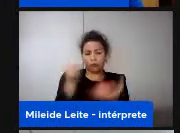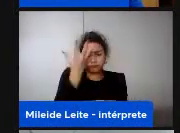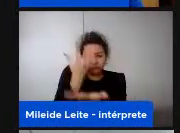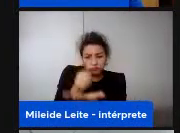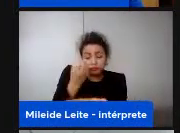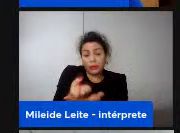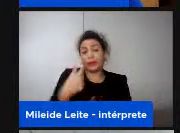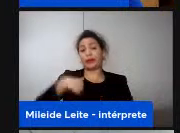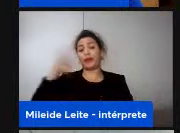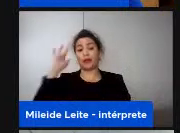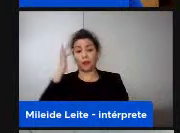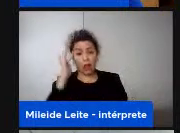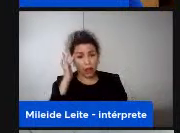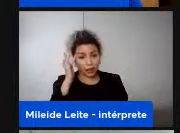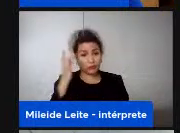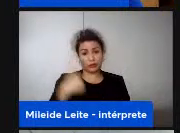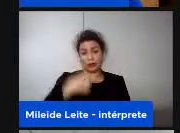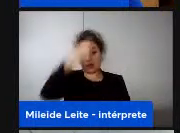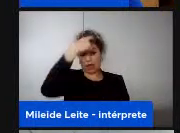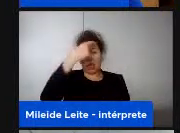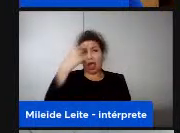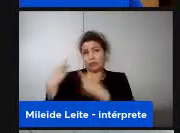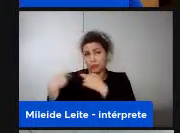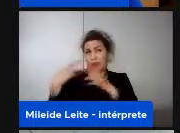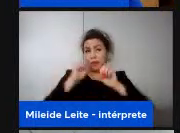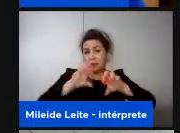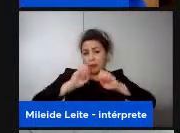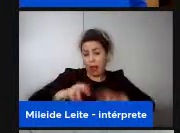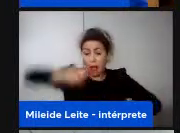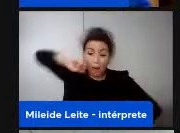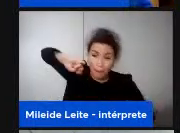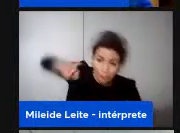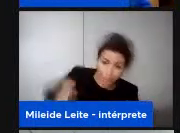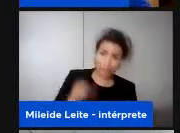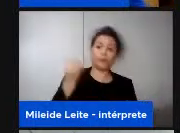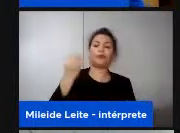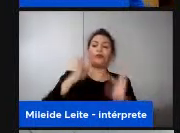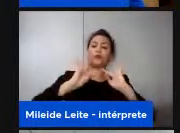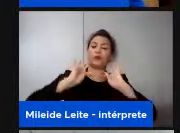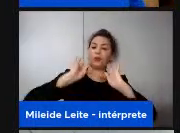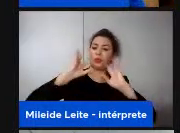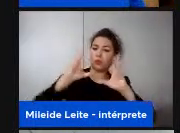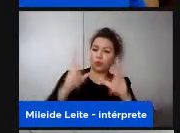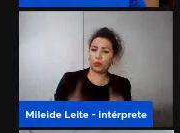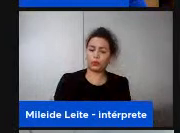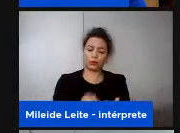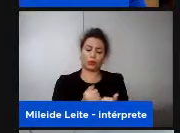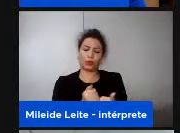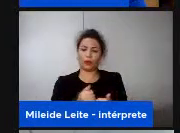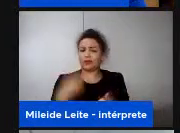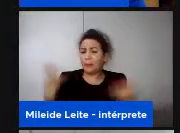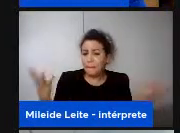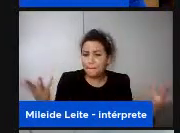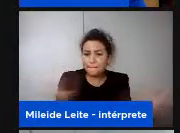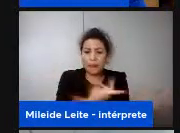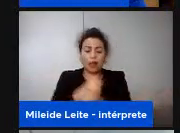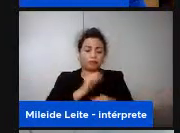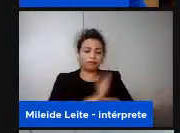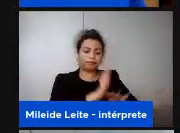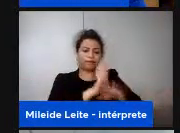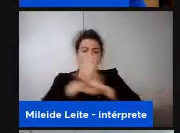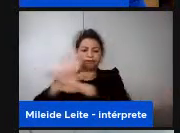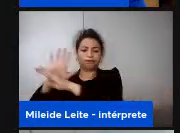acho que cabe à educação aproveitar todas essas ricas e maravilhosas